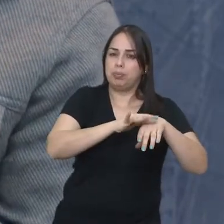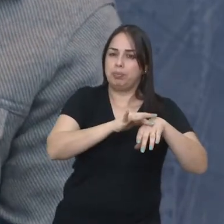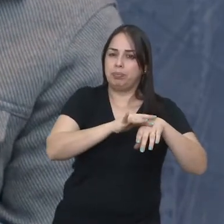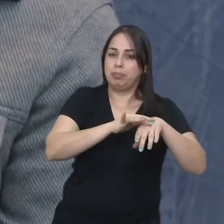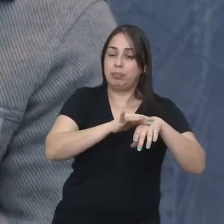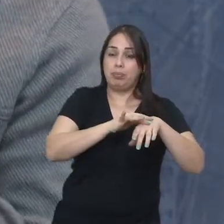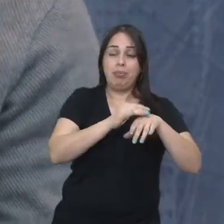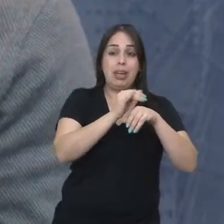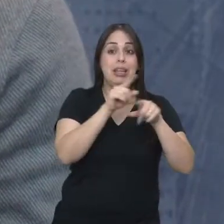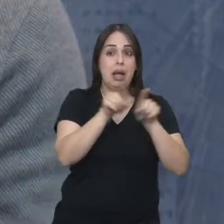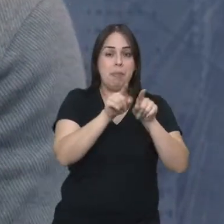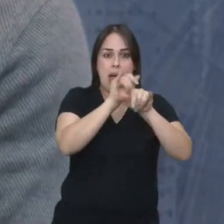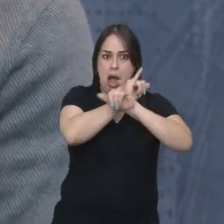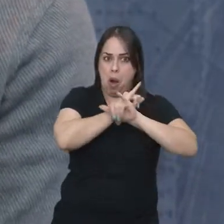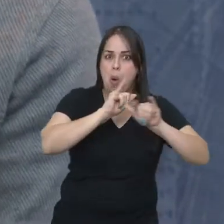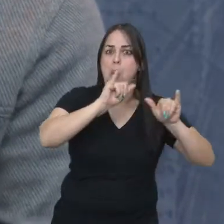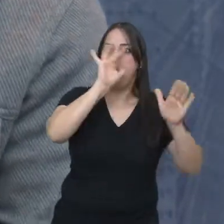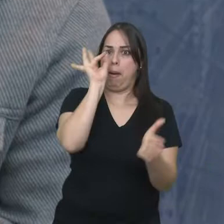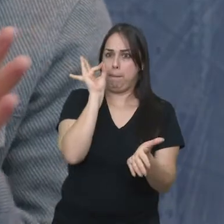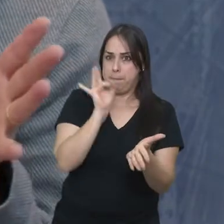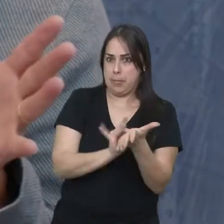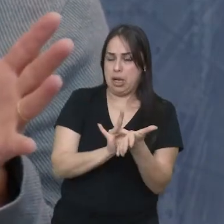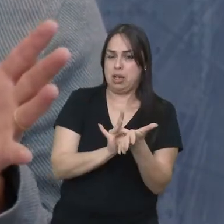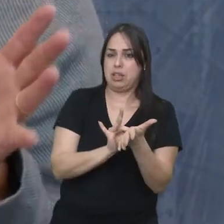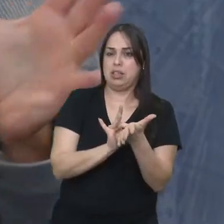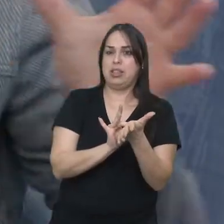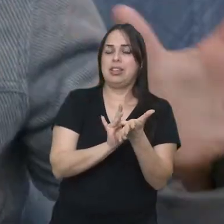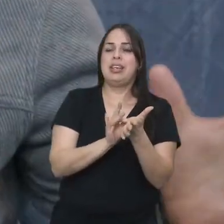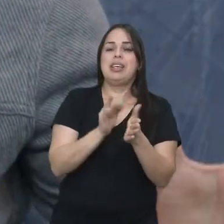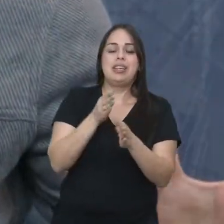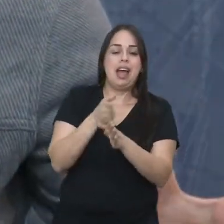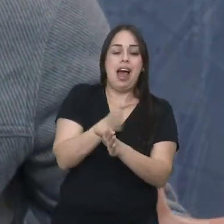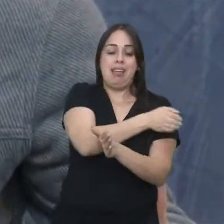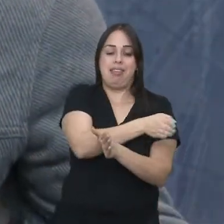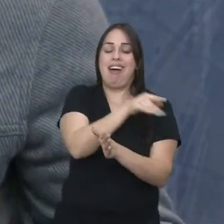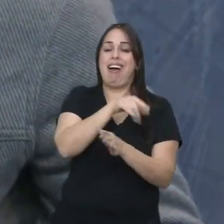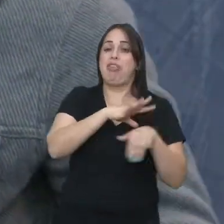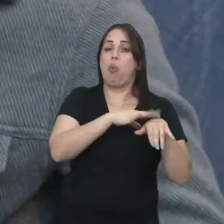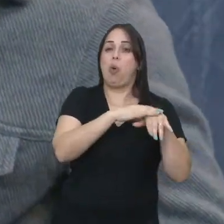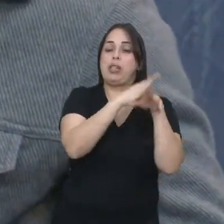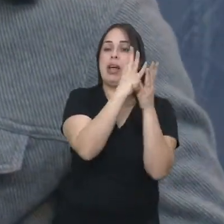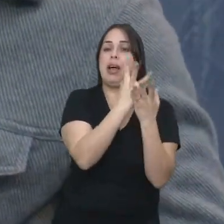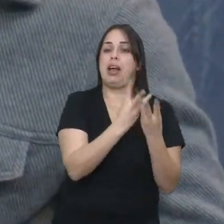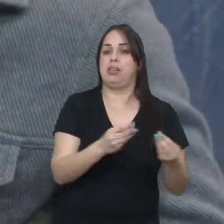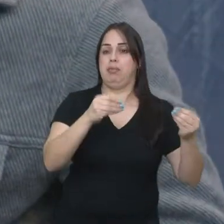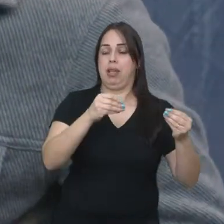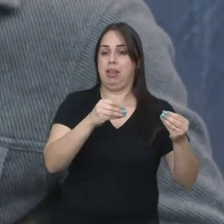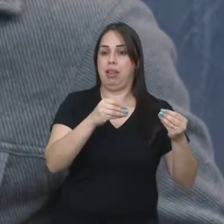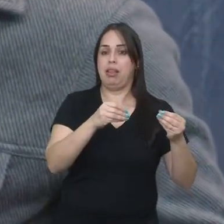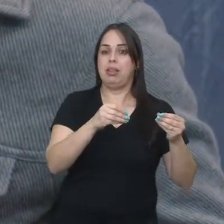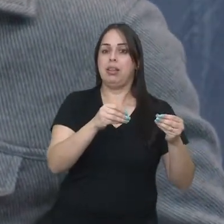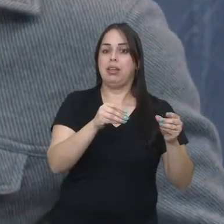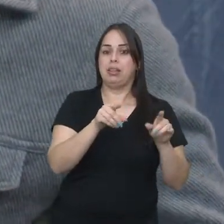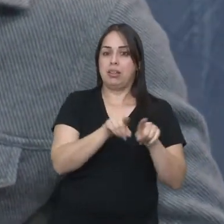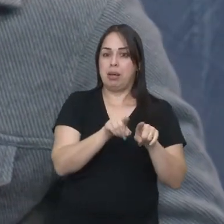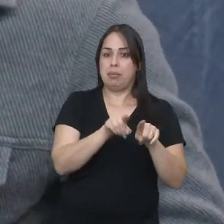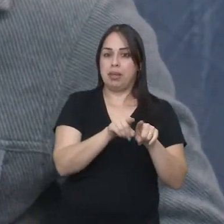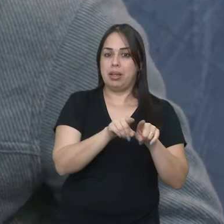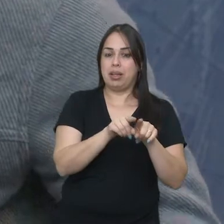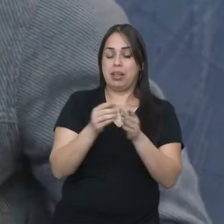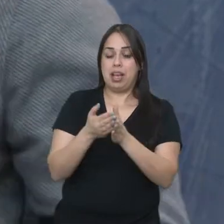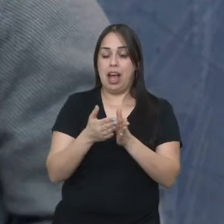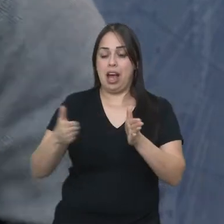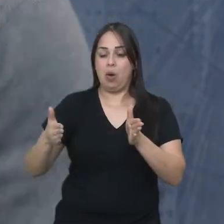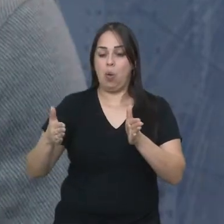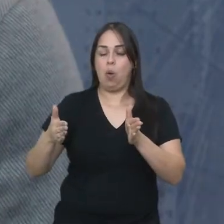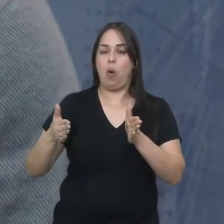as campanhas foram tão eficientes que as doenças ficaram lá atrás no passado, associado a essa situação